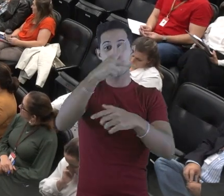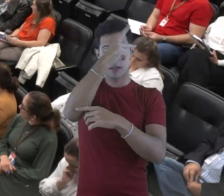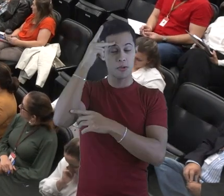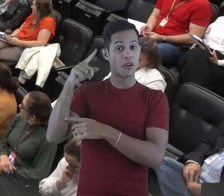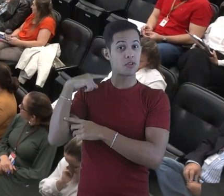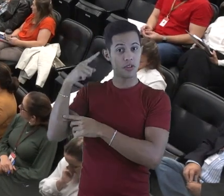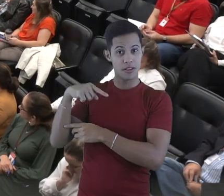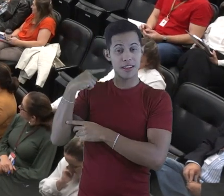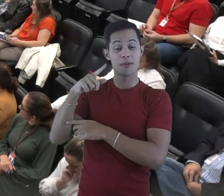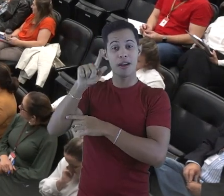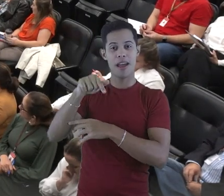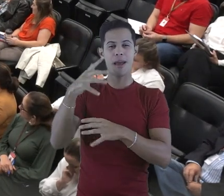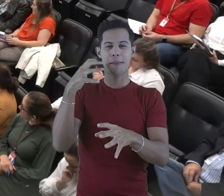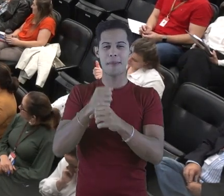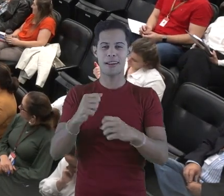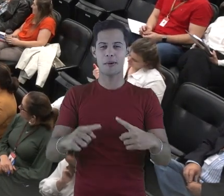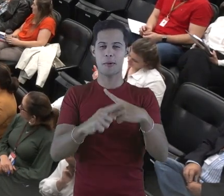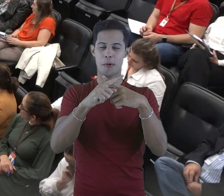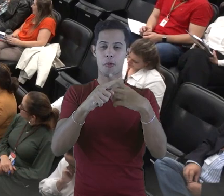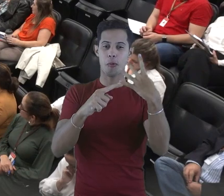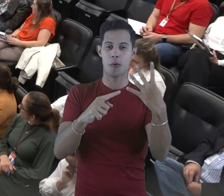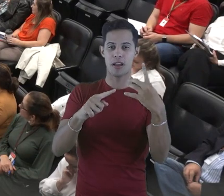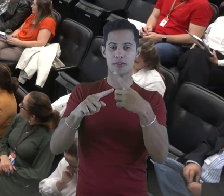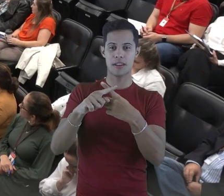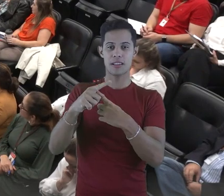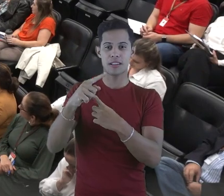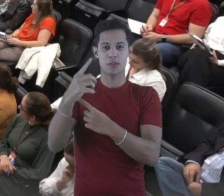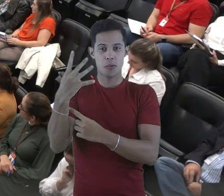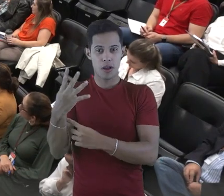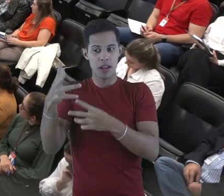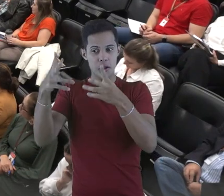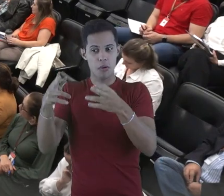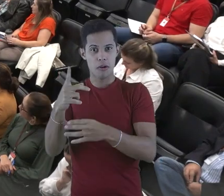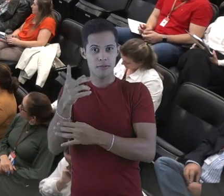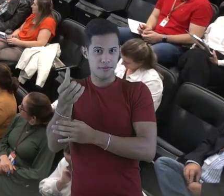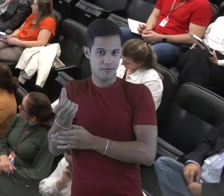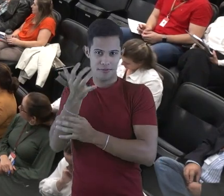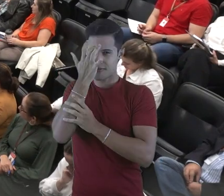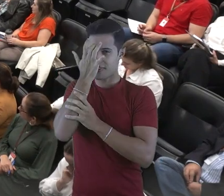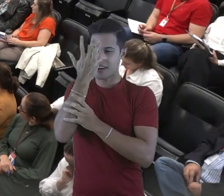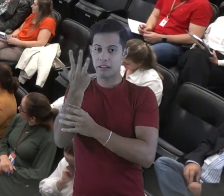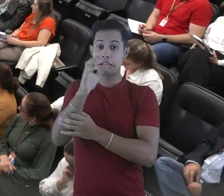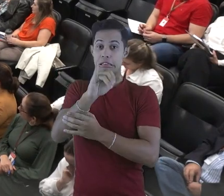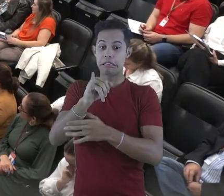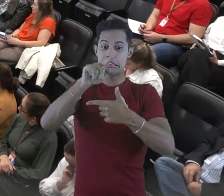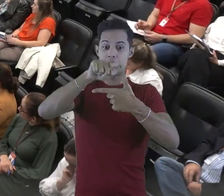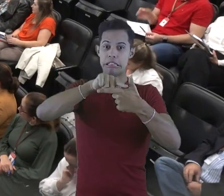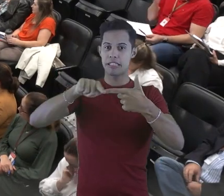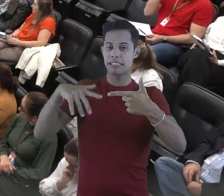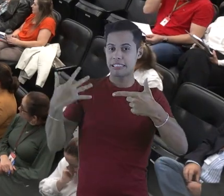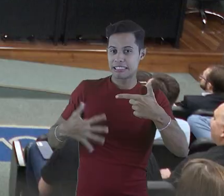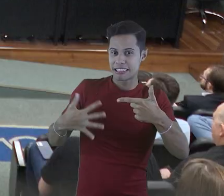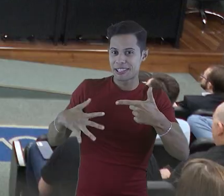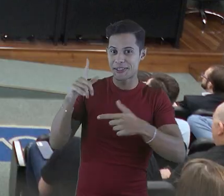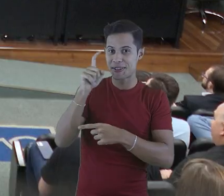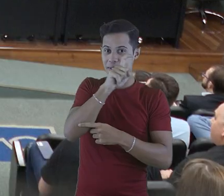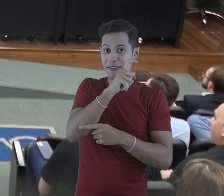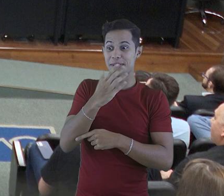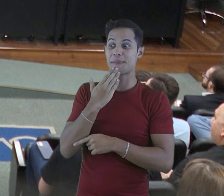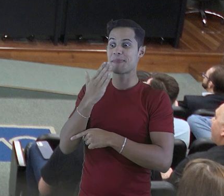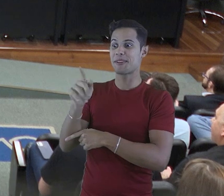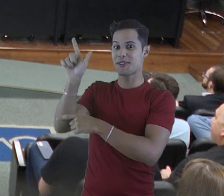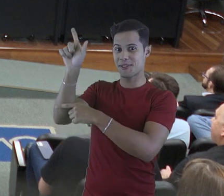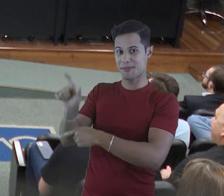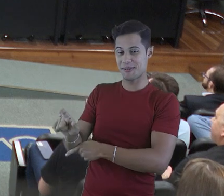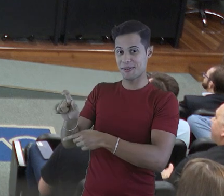fica fácil então se fosse divisão a gente ia ter que pedir ajuda dos universitários mas você tem 16 uma matriz de risco de nível